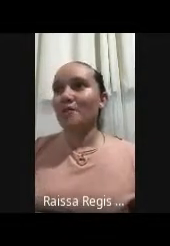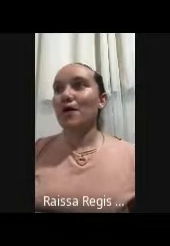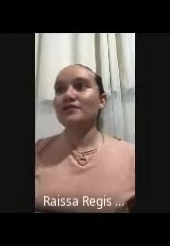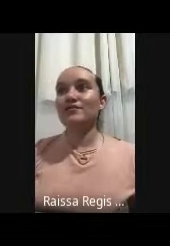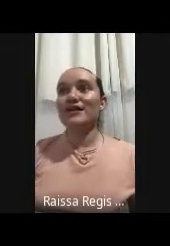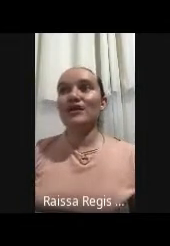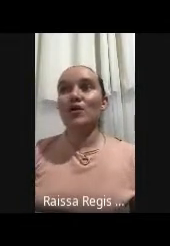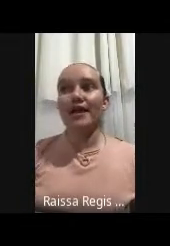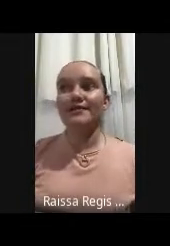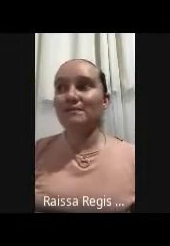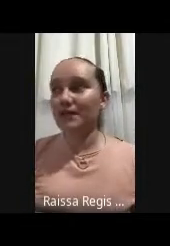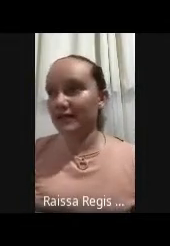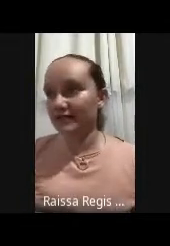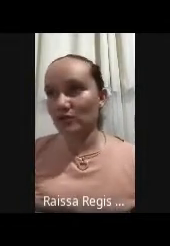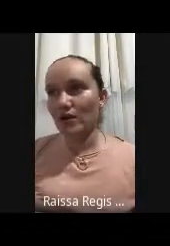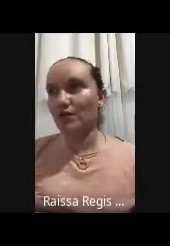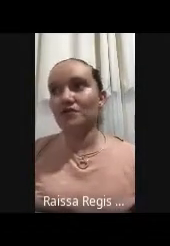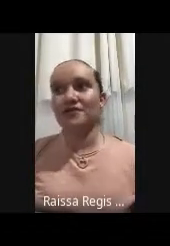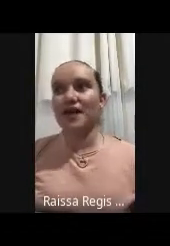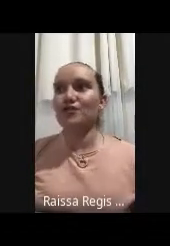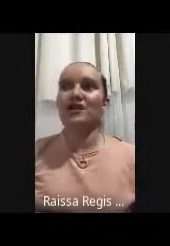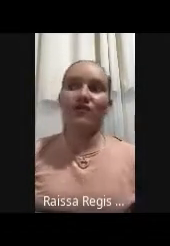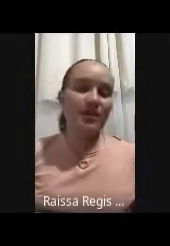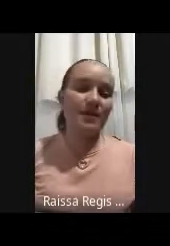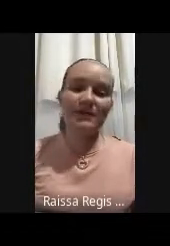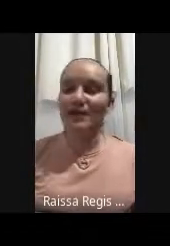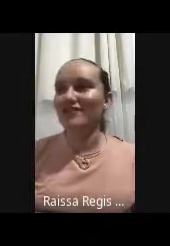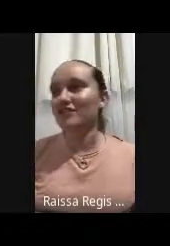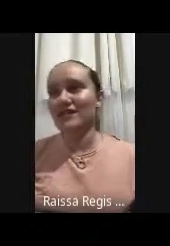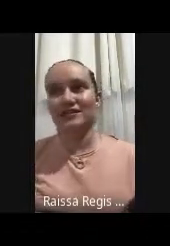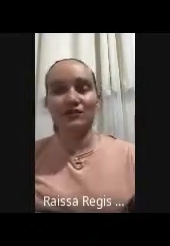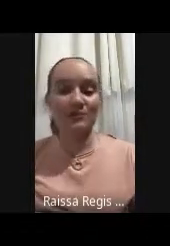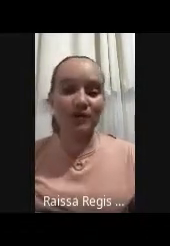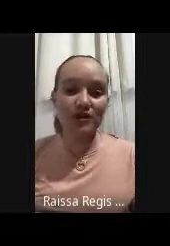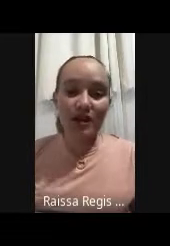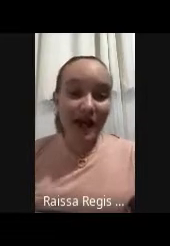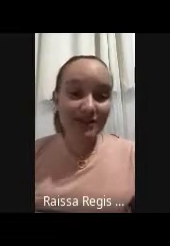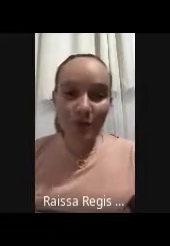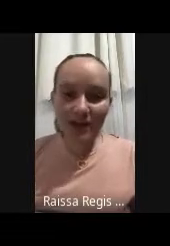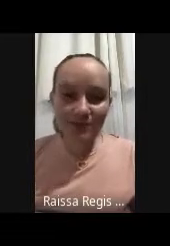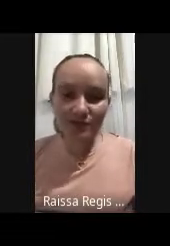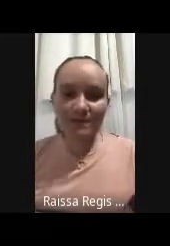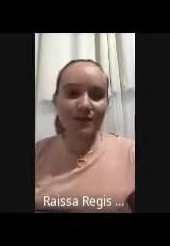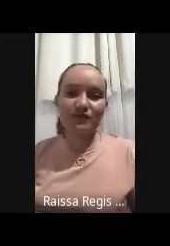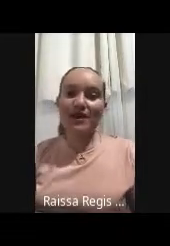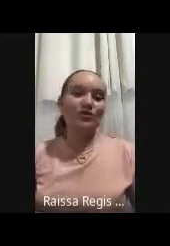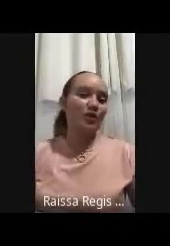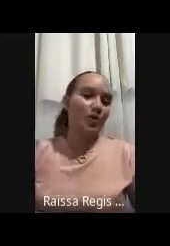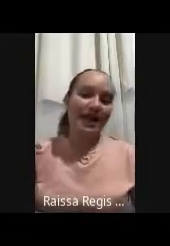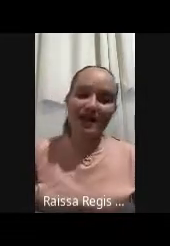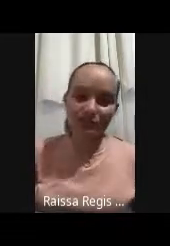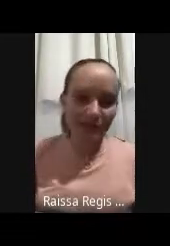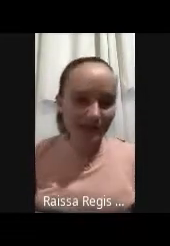10. Pode ser usada em qualquer disciplina escolar, universitária, geografia, matemática, ciência. Então, você pode, assim como a Libras, você pode falar